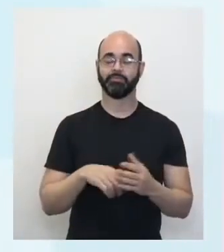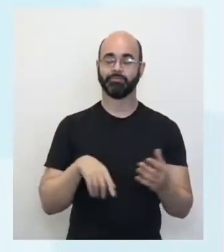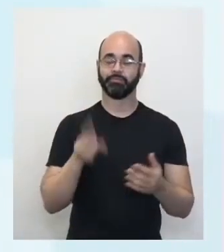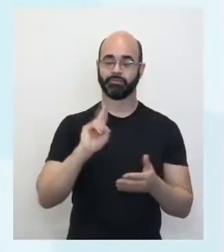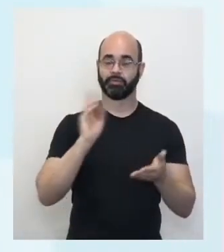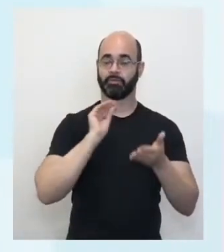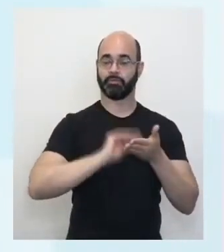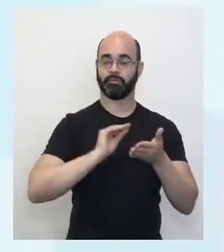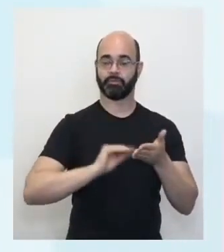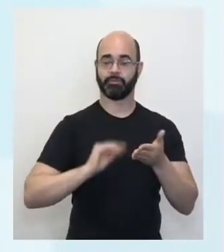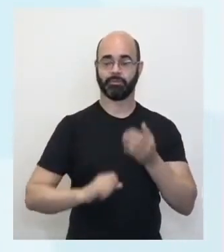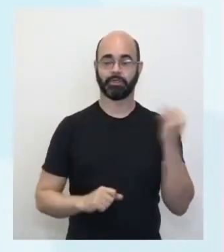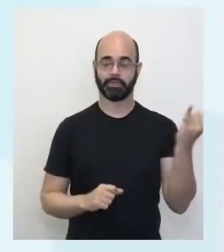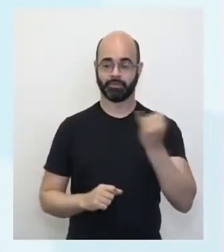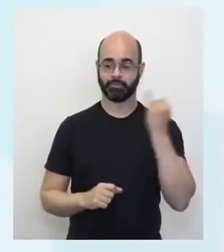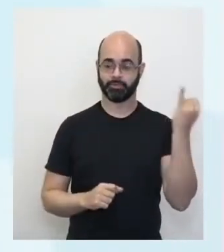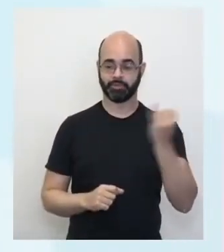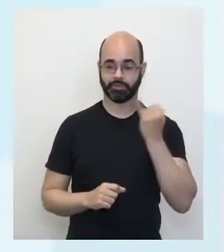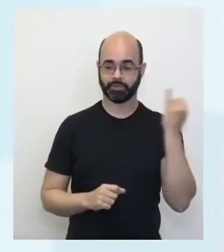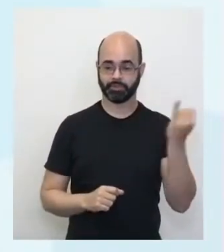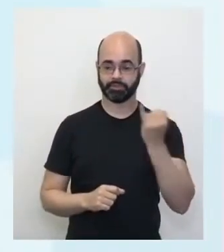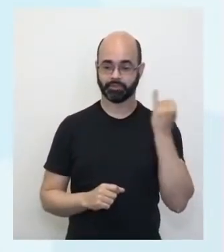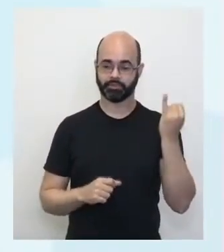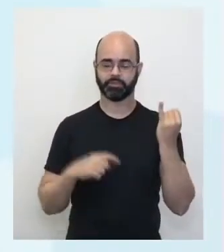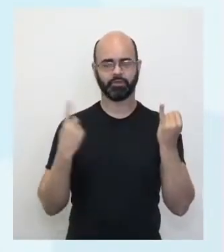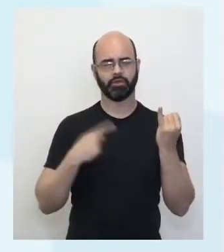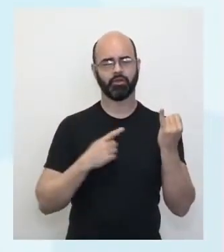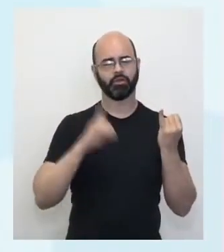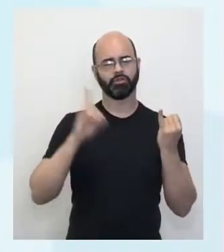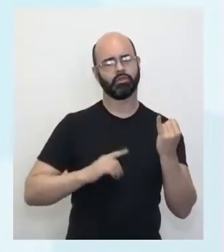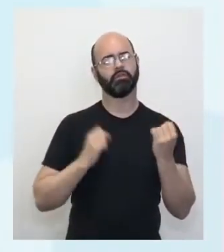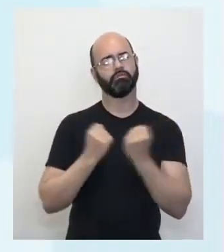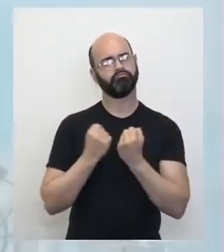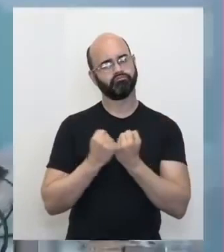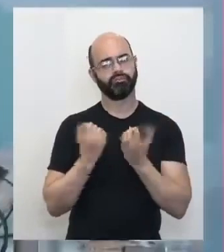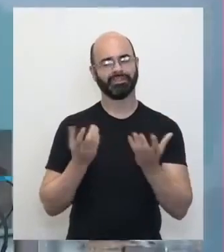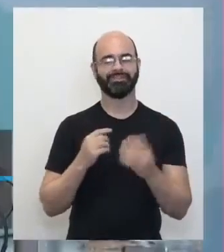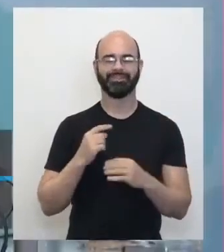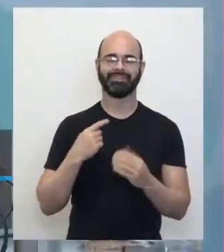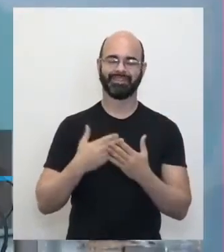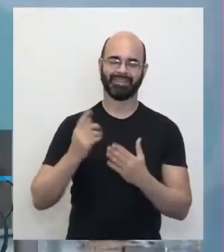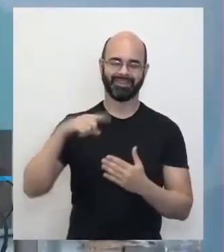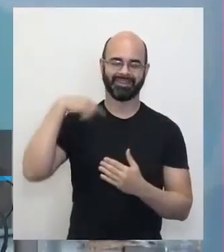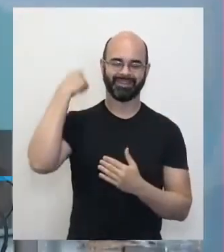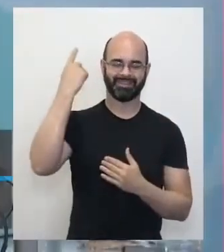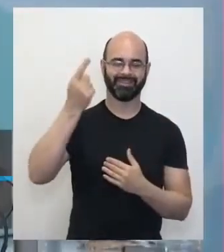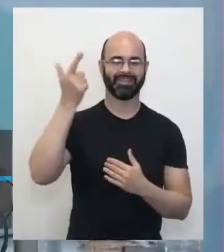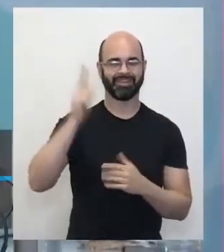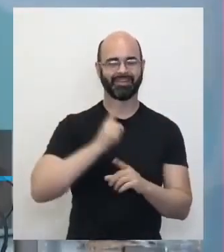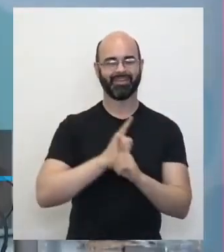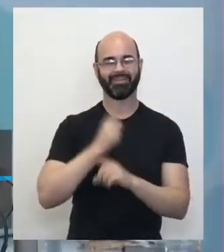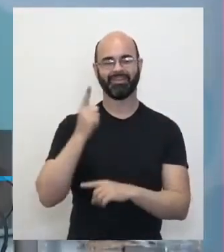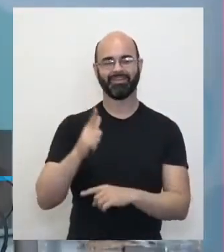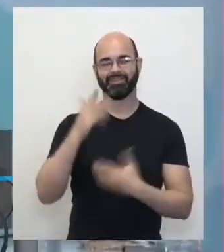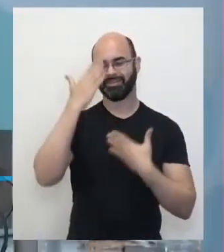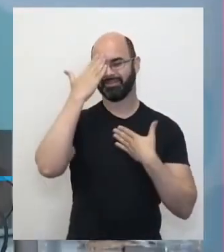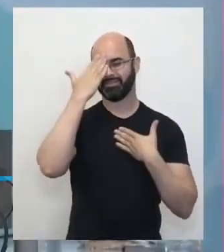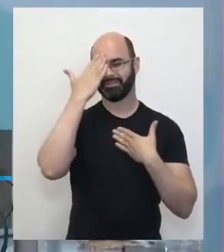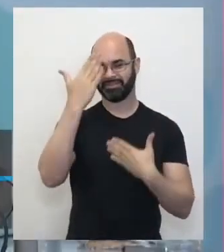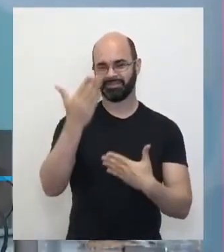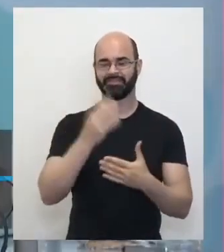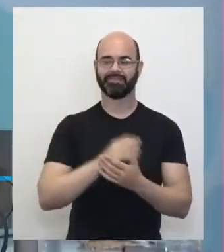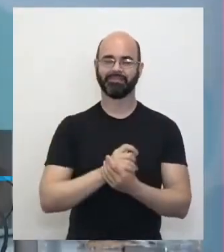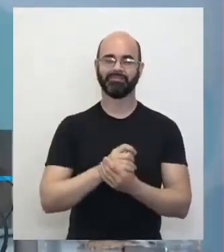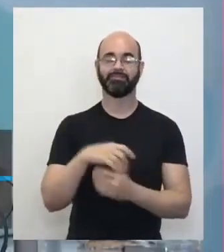importante, é um meio de buscar, então, legitimar os nossos direitos. E até a próxima aula. Muito obrigada a todos. Até mais.